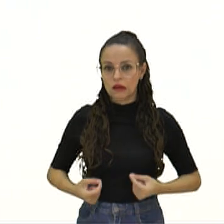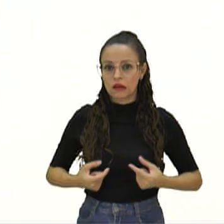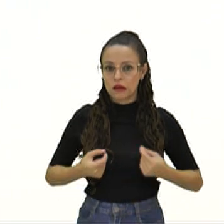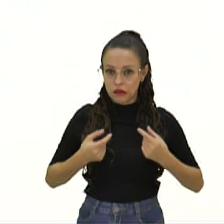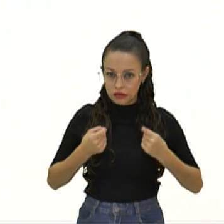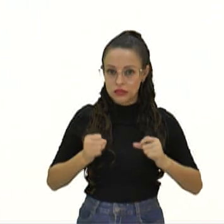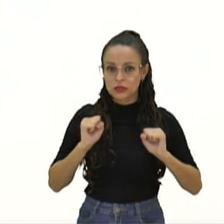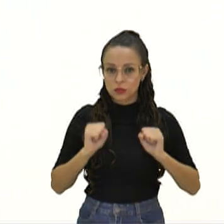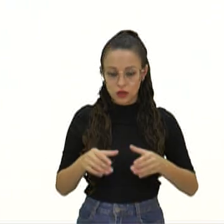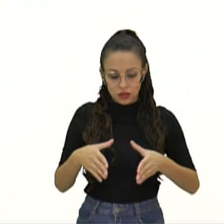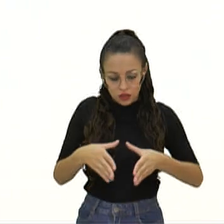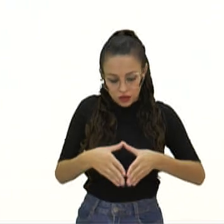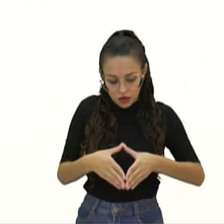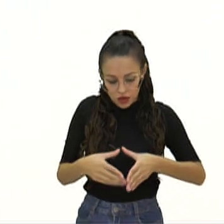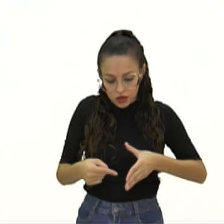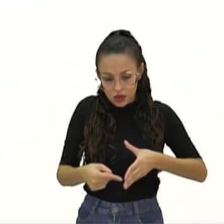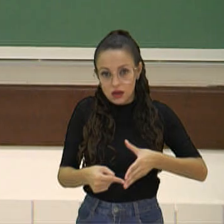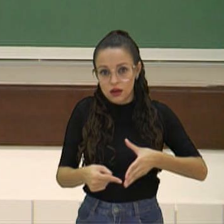vírus ou por outras